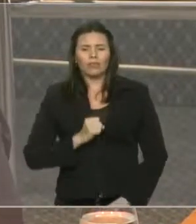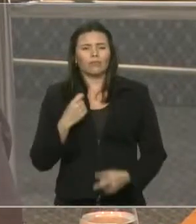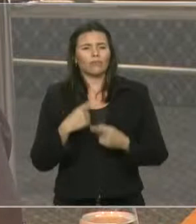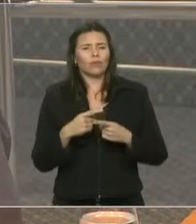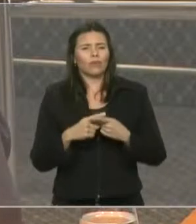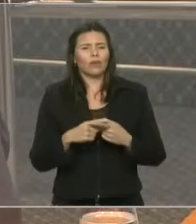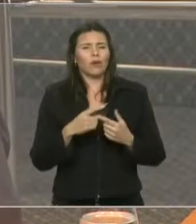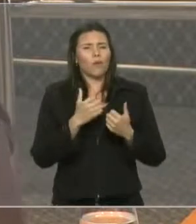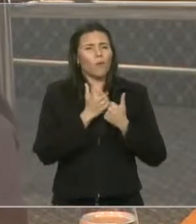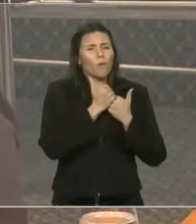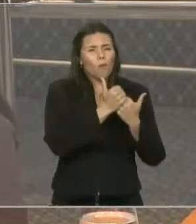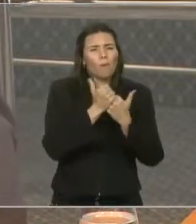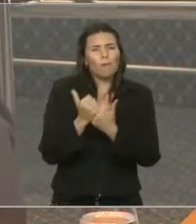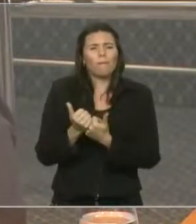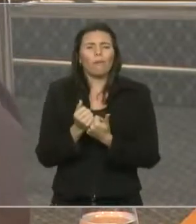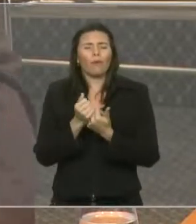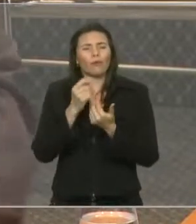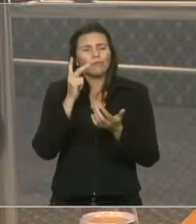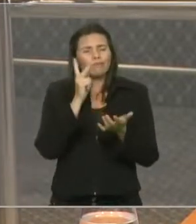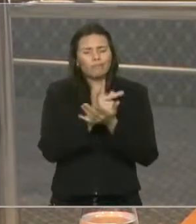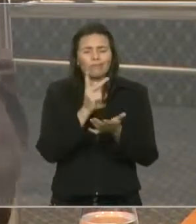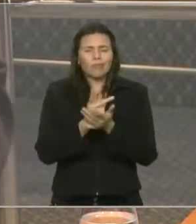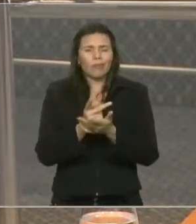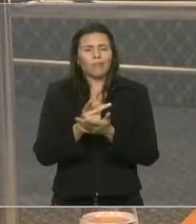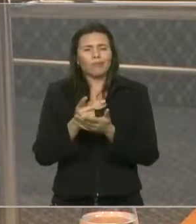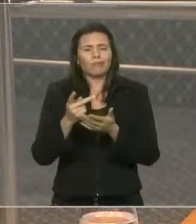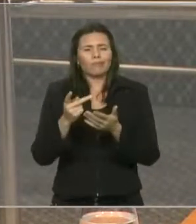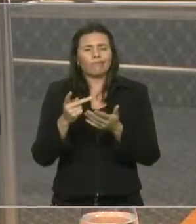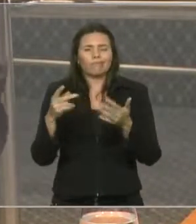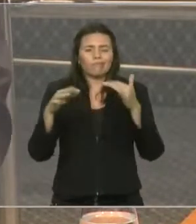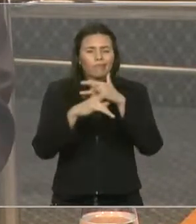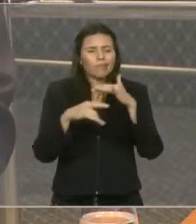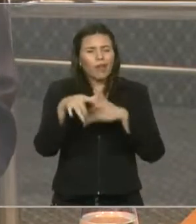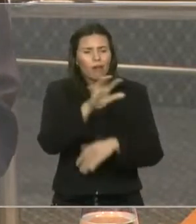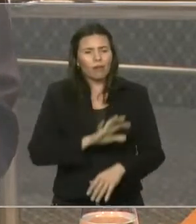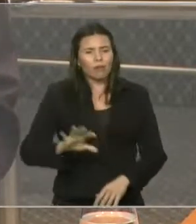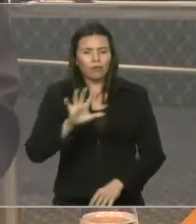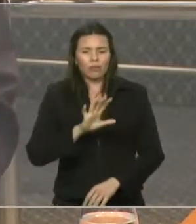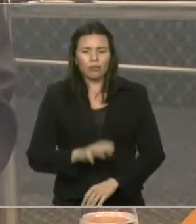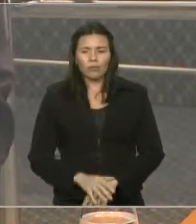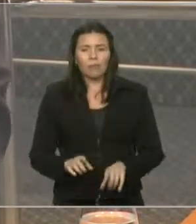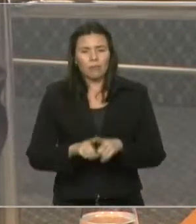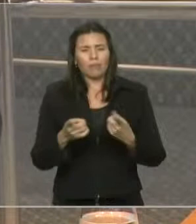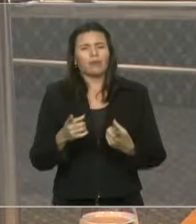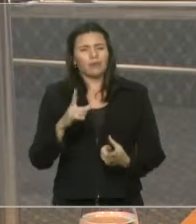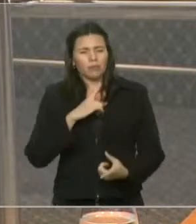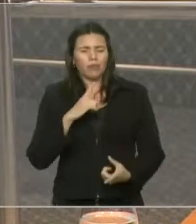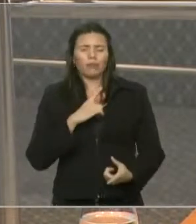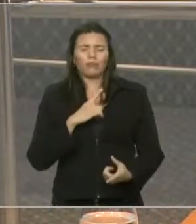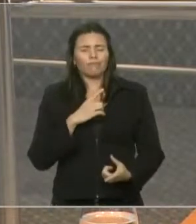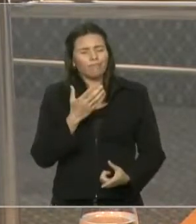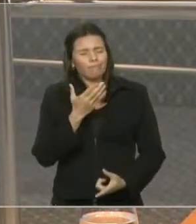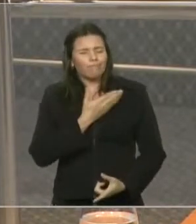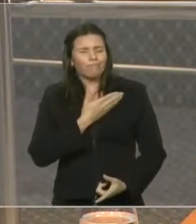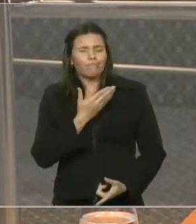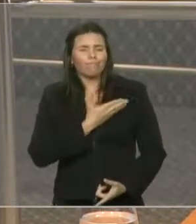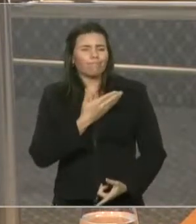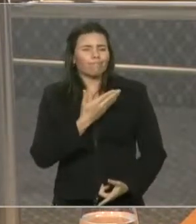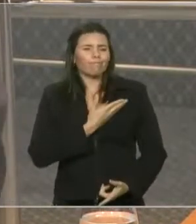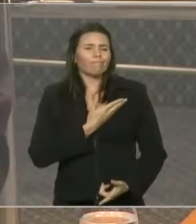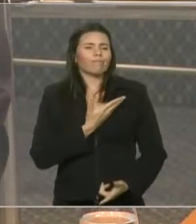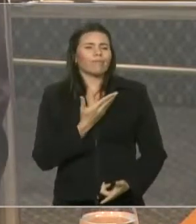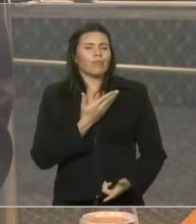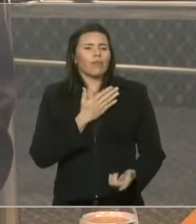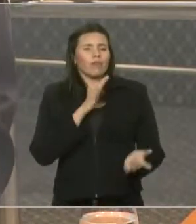em toda a região, mas continuo a cultuar uma amizade grande por todos eles, tanto pela prefeita de Bacabeira, quanto pelo